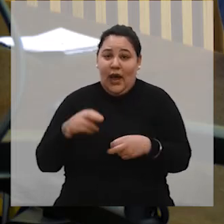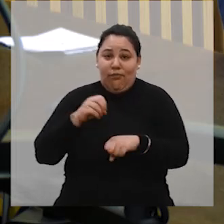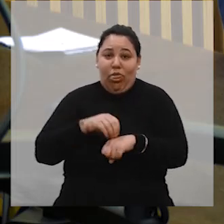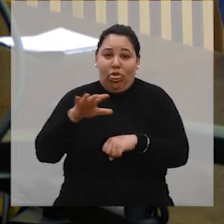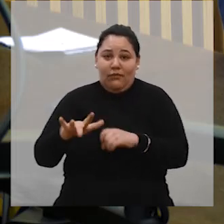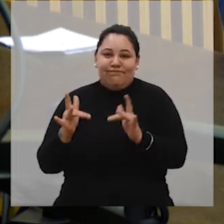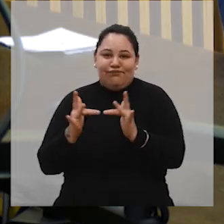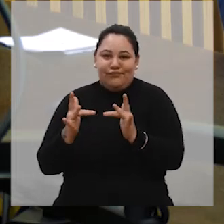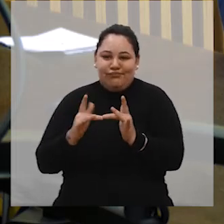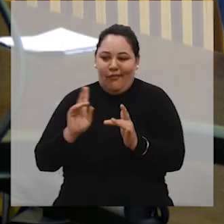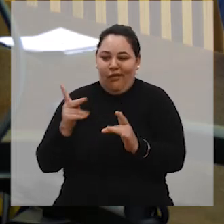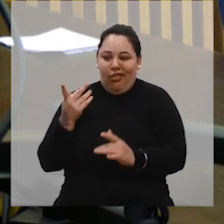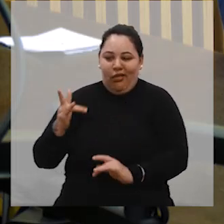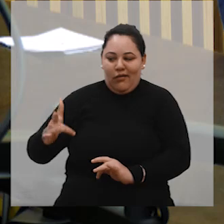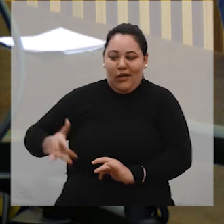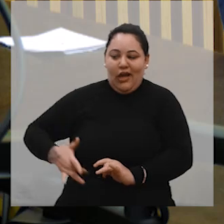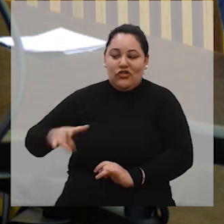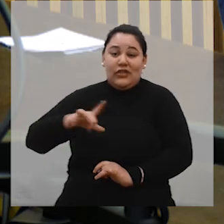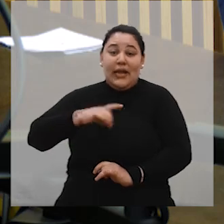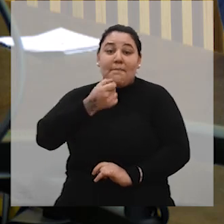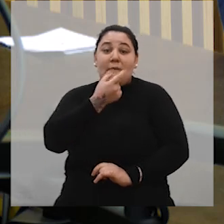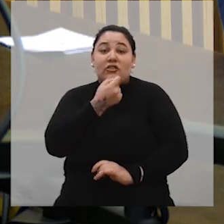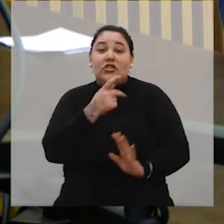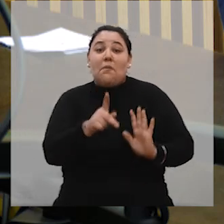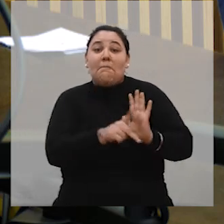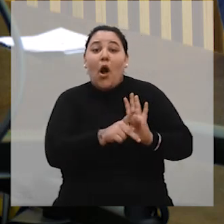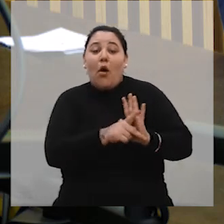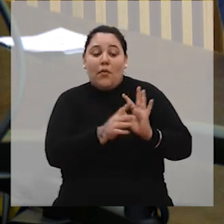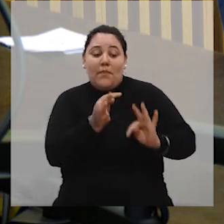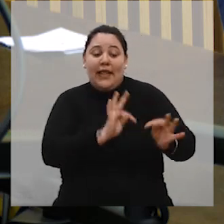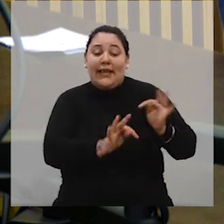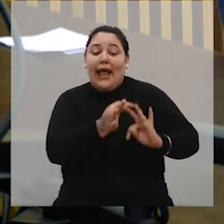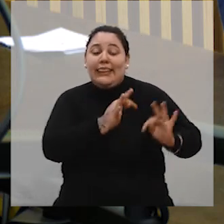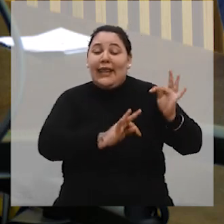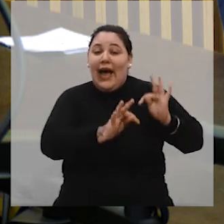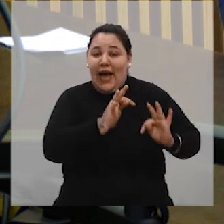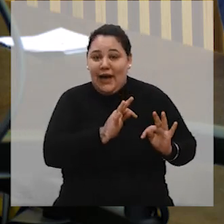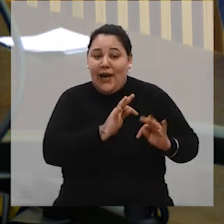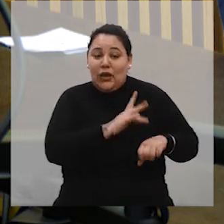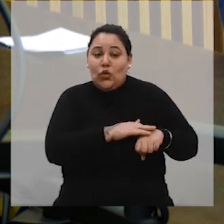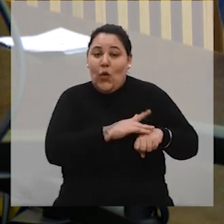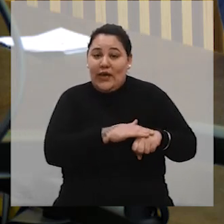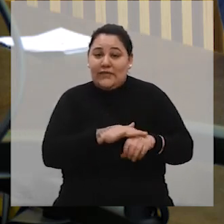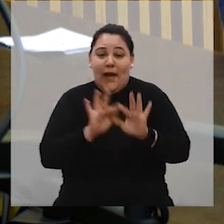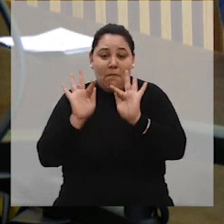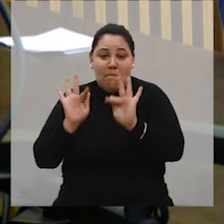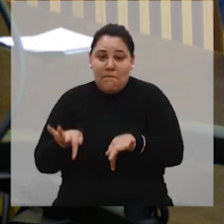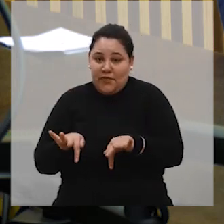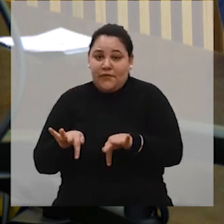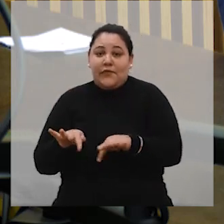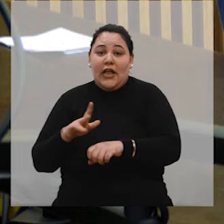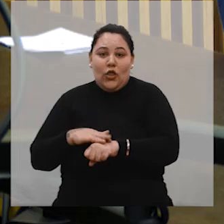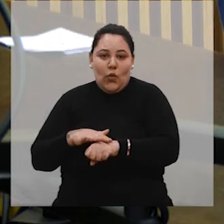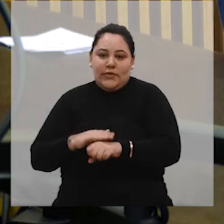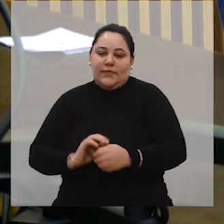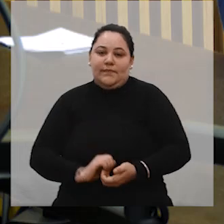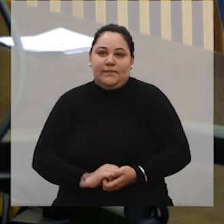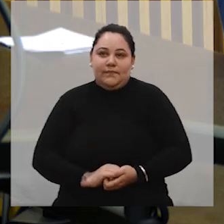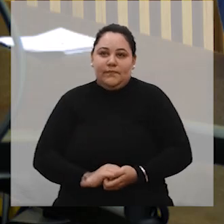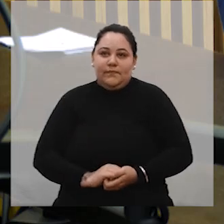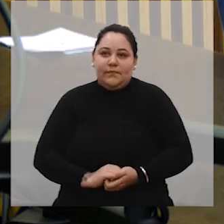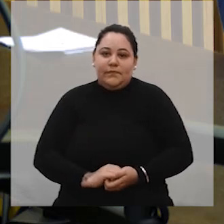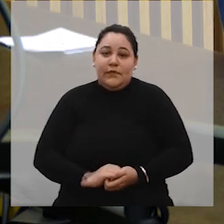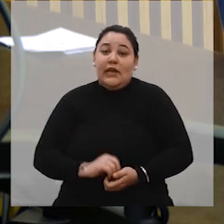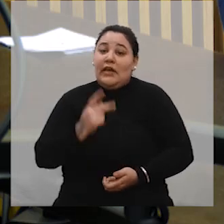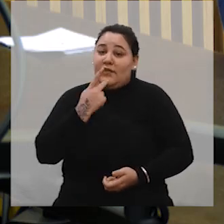temos medicações específicas para isso, que são imunossupressores, que vão acabar combatendo a doença. E se